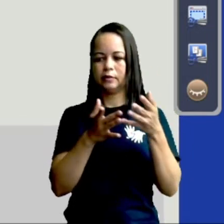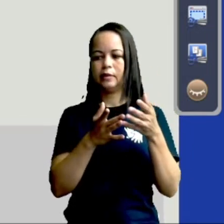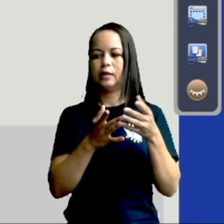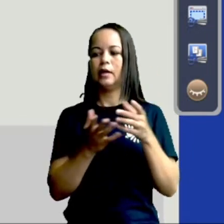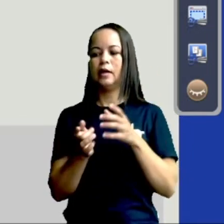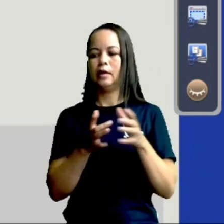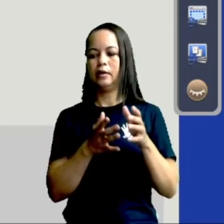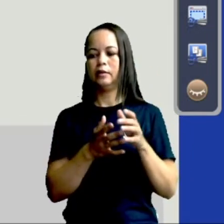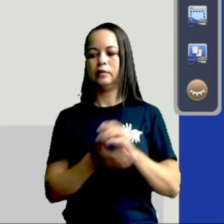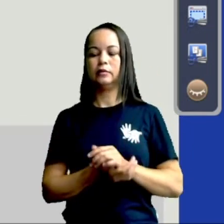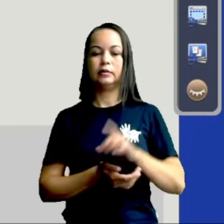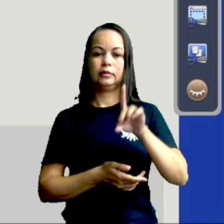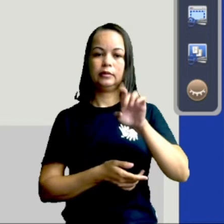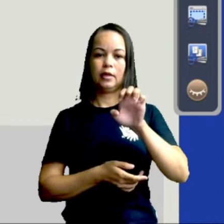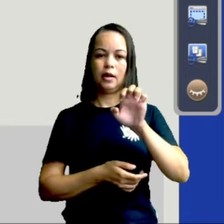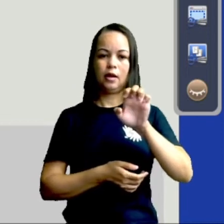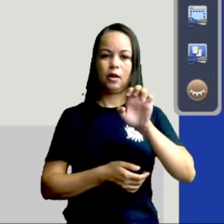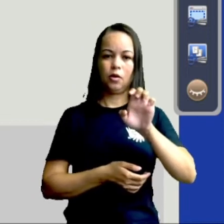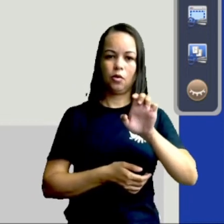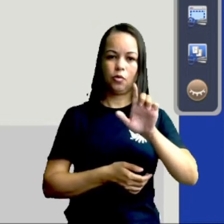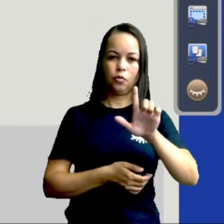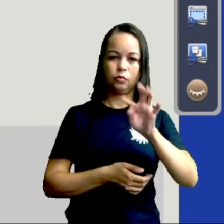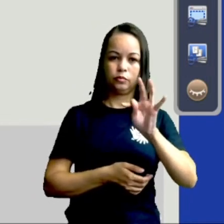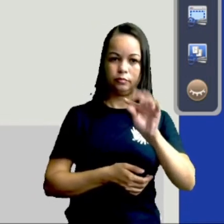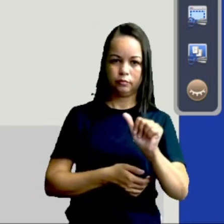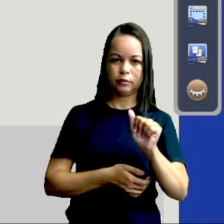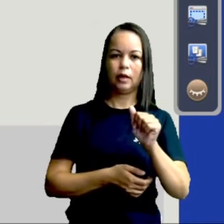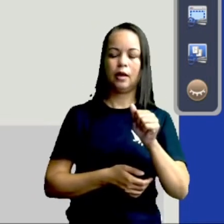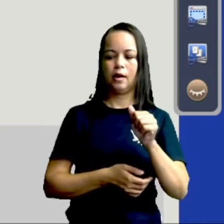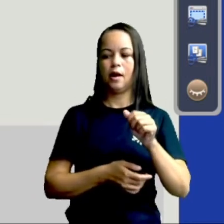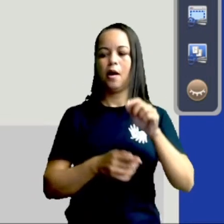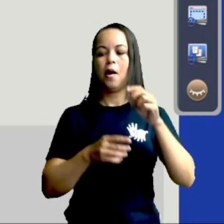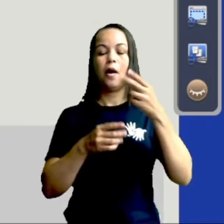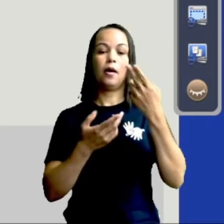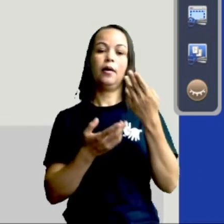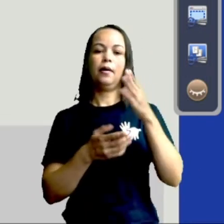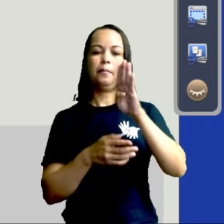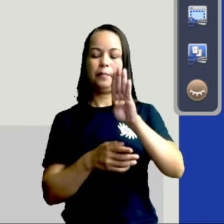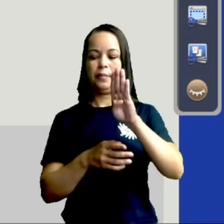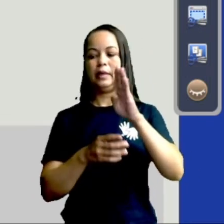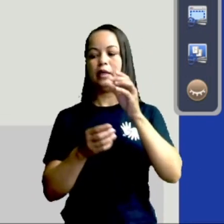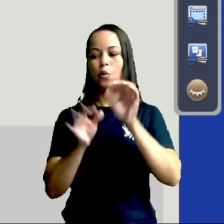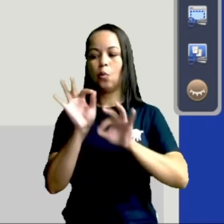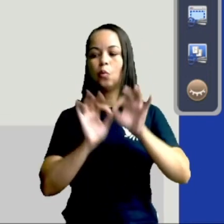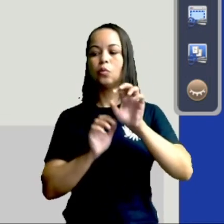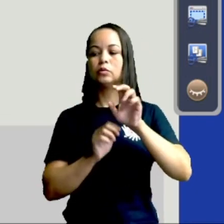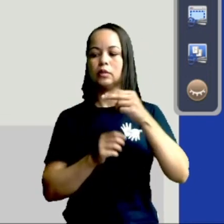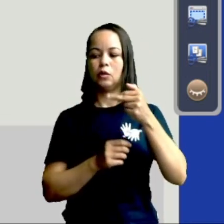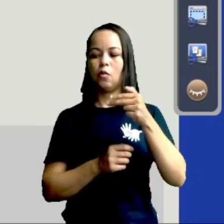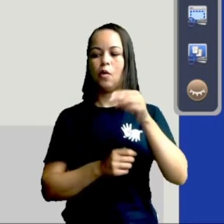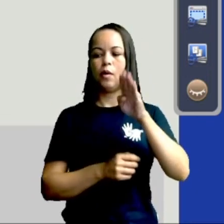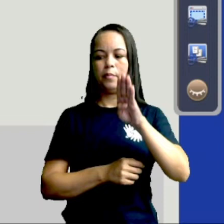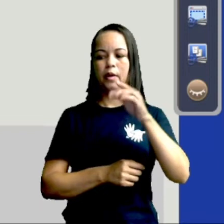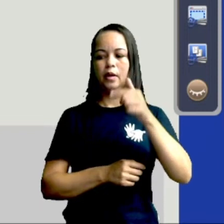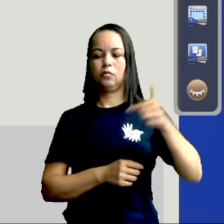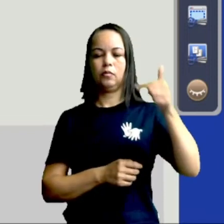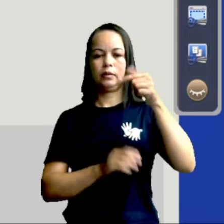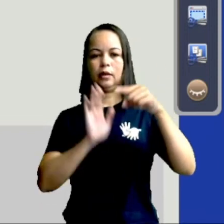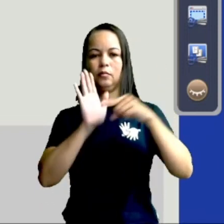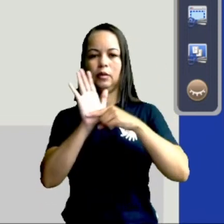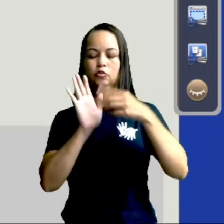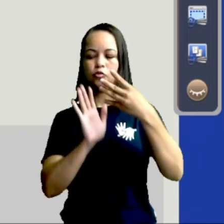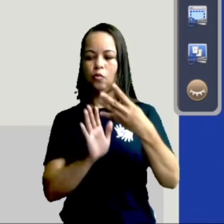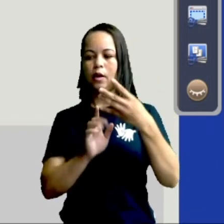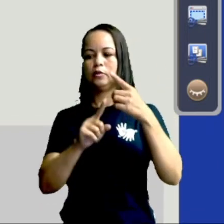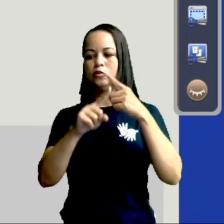discriminante, com esse símbolo aqui de delta, que a gente usa essa fórmula, b ao quadrado menos 4 vezes a vezes c. Quem é a, b e